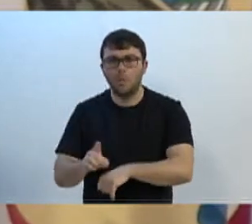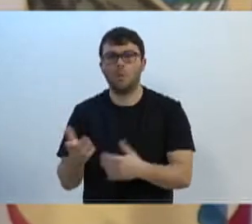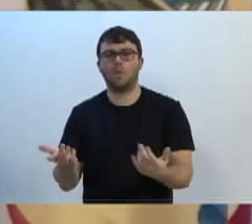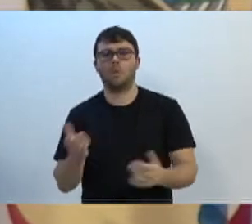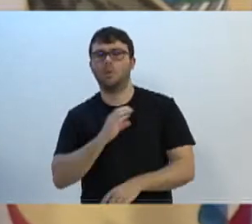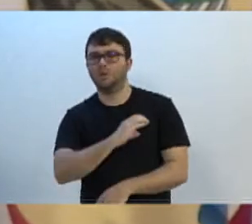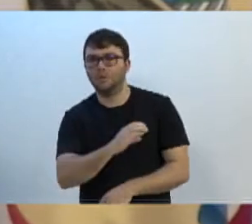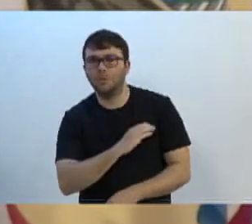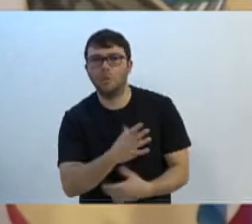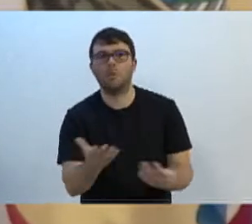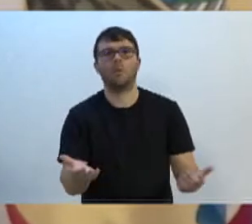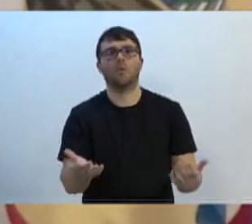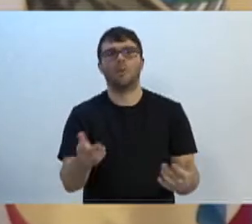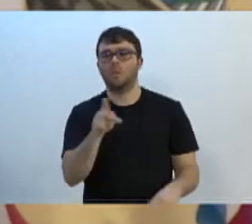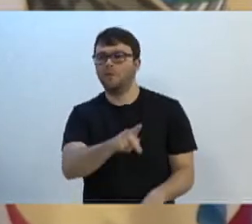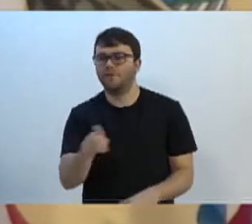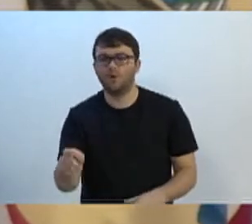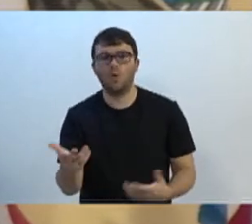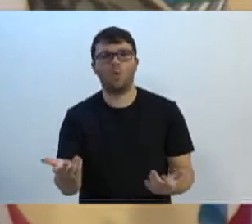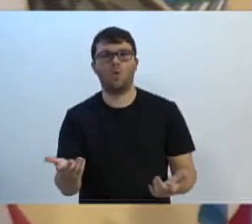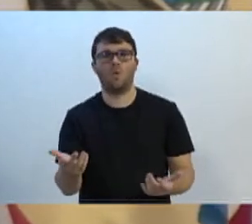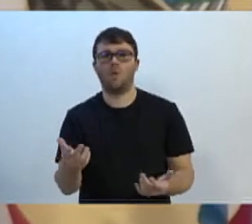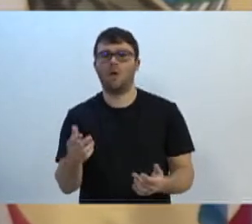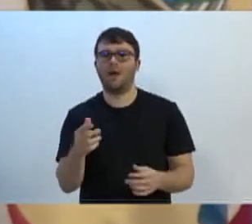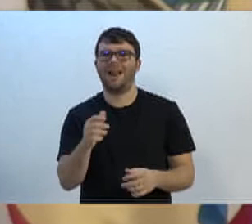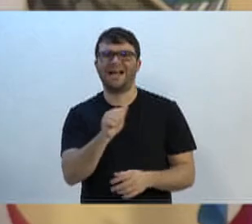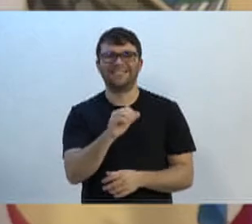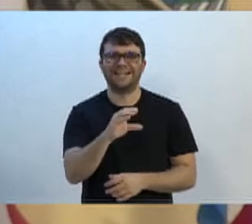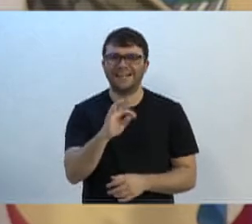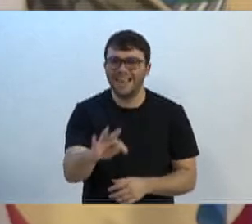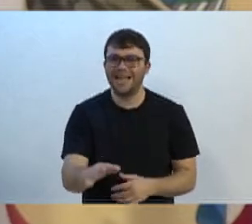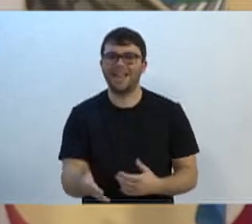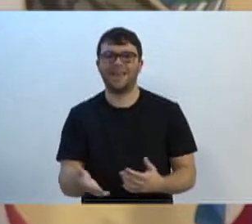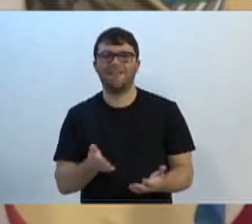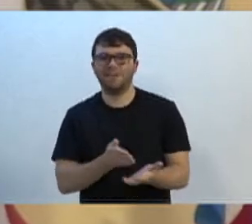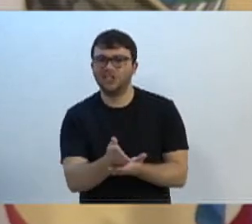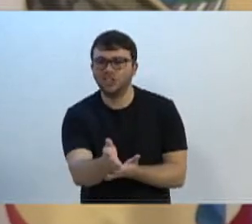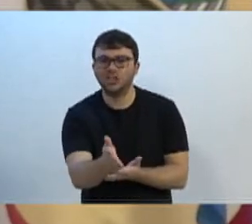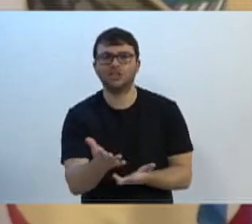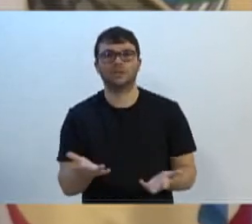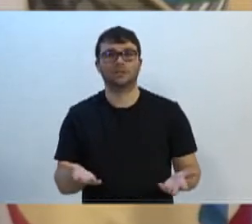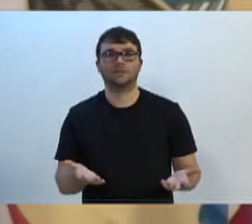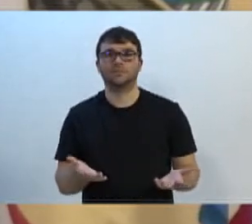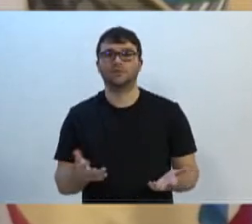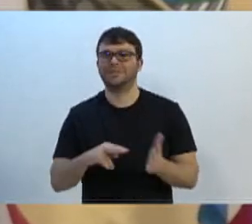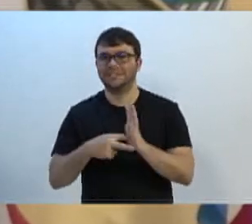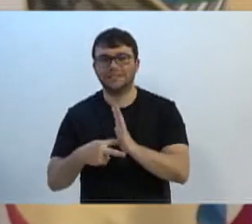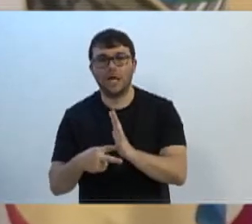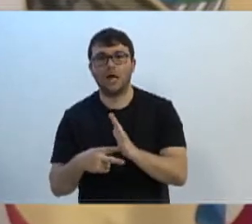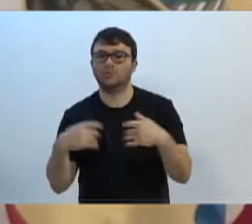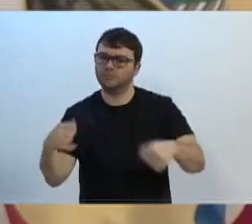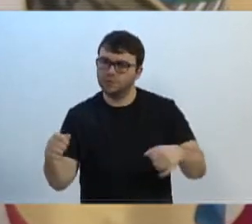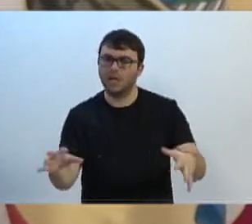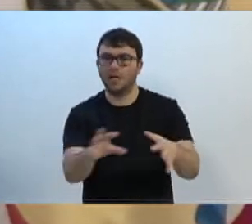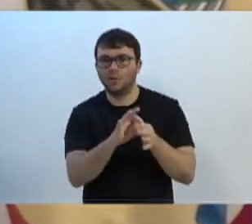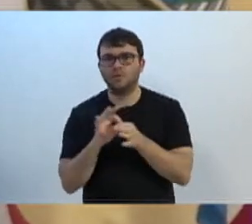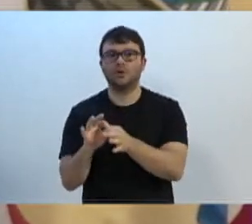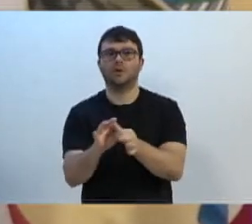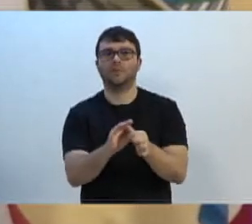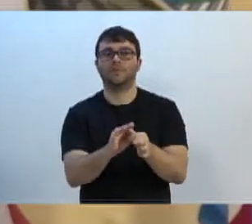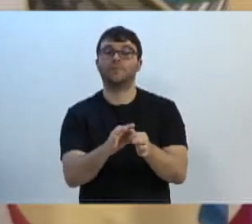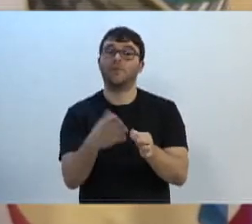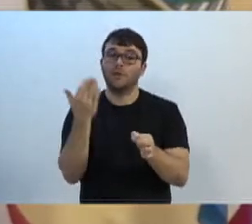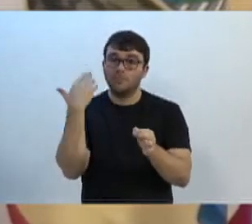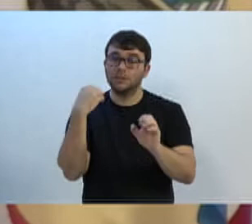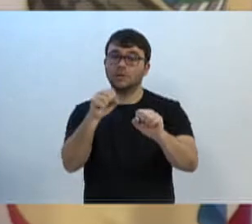coordenador seja Professor seja CT seja efetivo seja sindicato nós precisamos fazer e daquela audiência